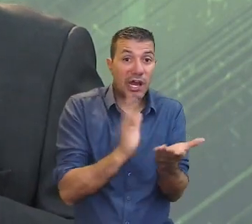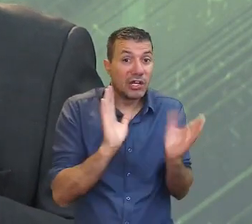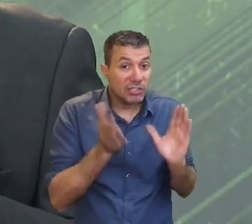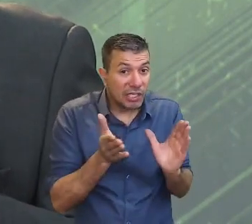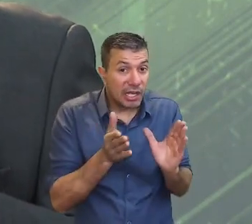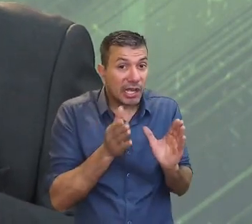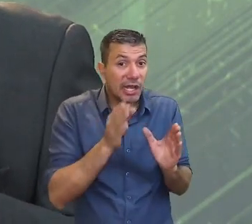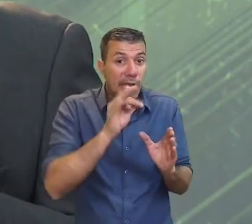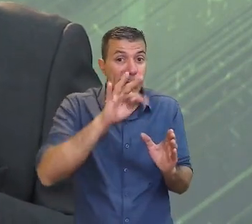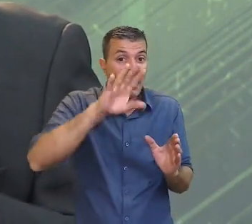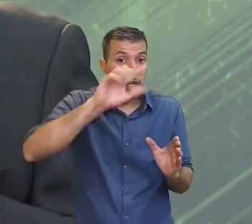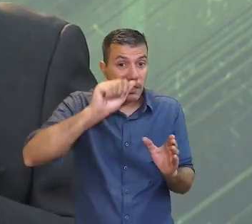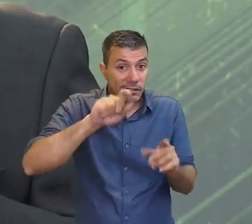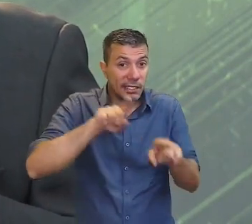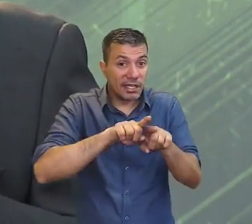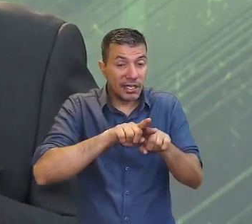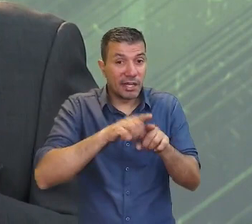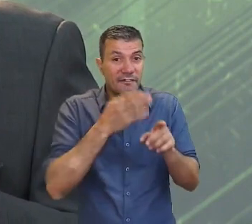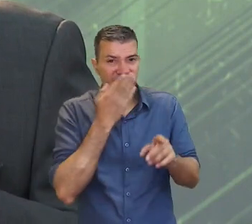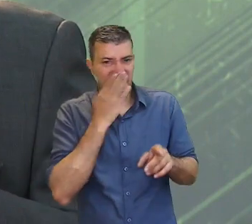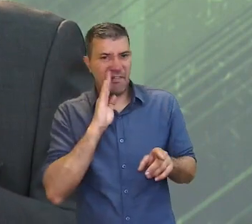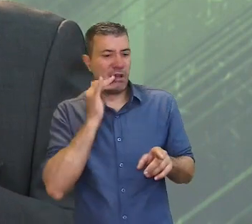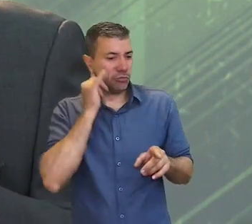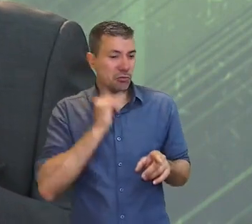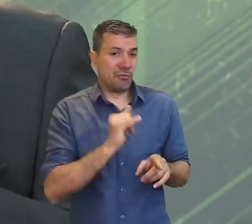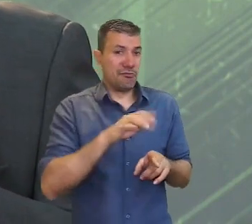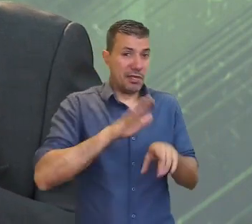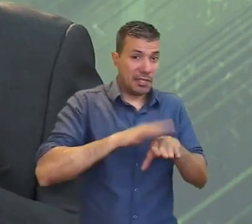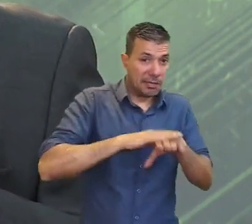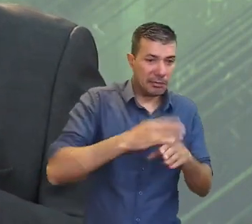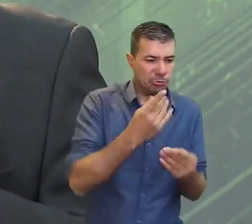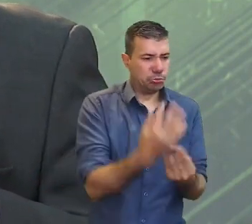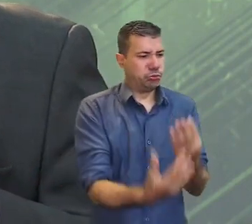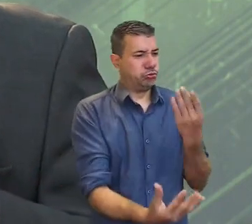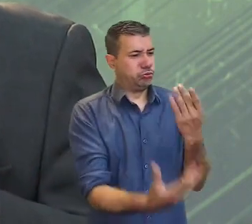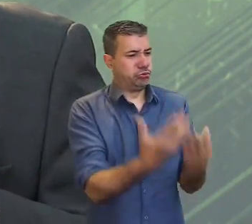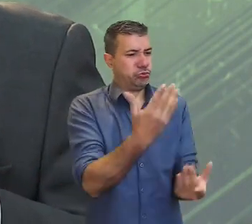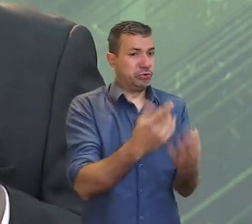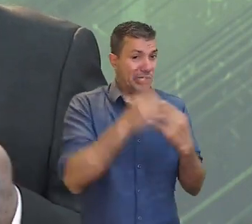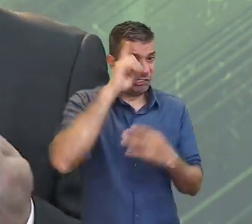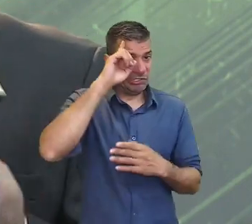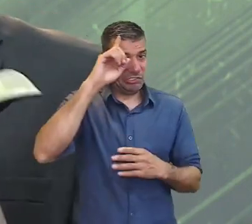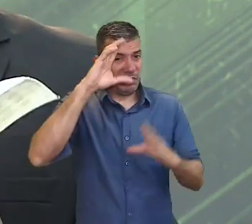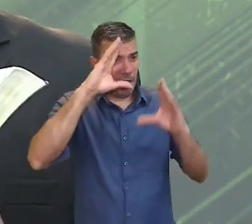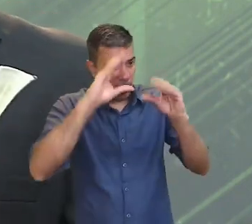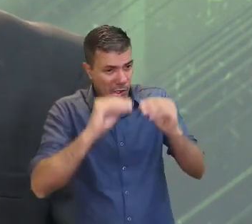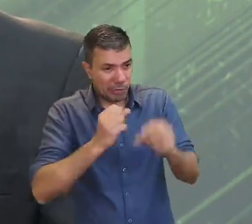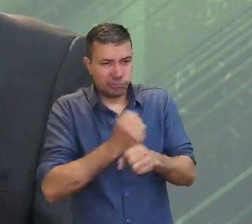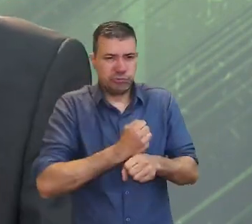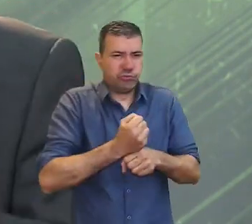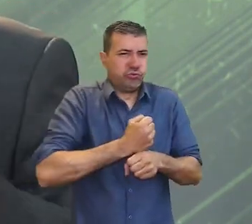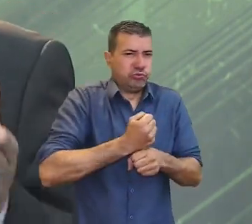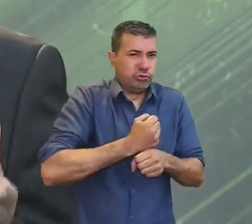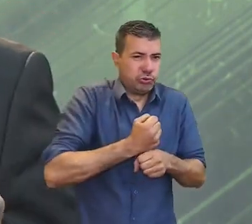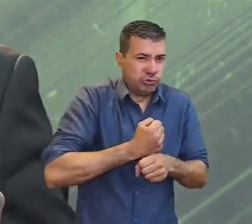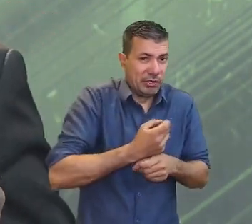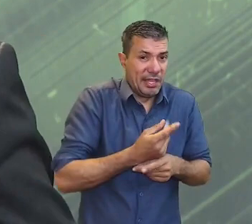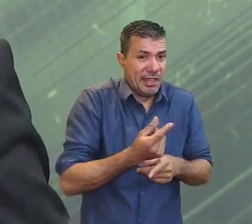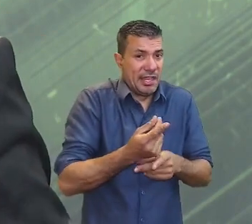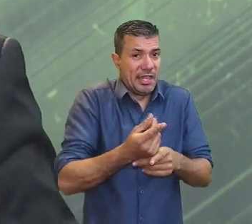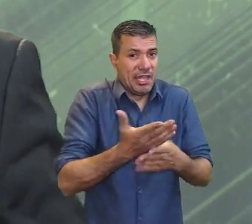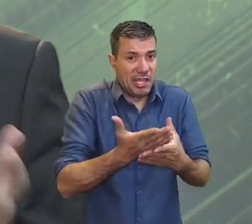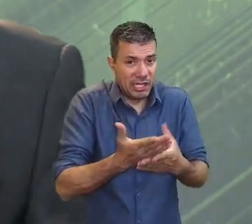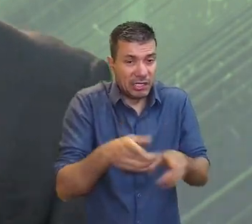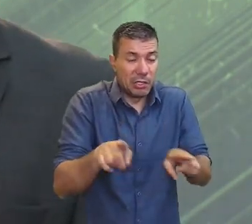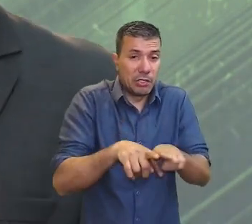só a besta, como também o falso profeta, e serão atormentados de dia e de noite pelos séculos dos séculos. Agora sim, o texto correto,